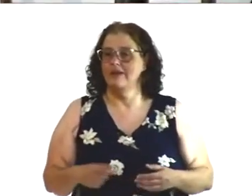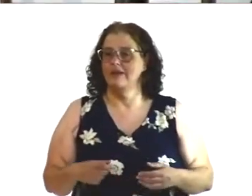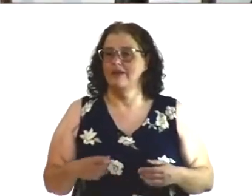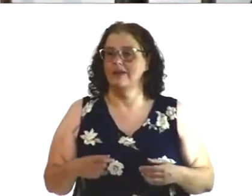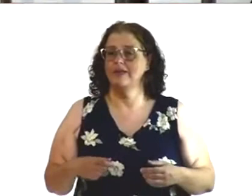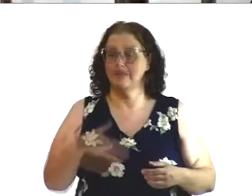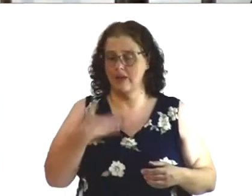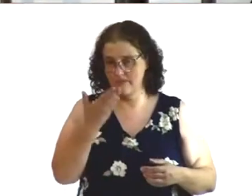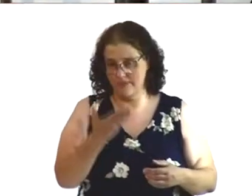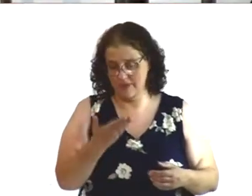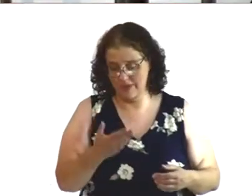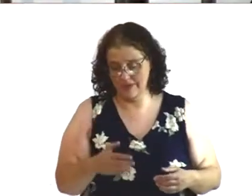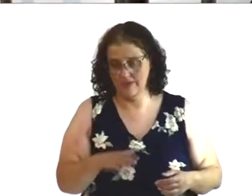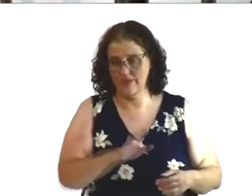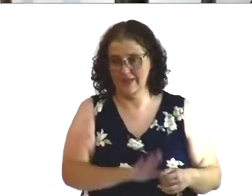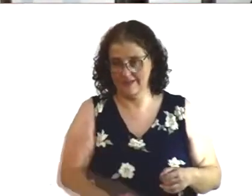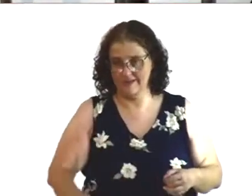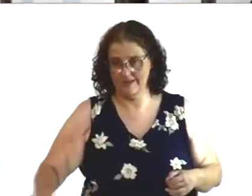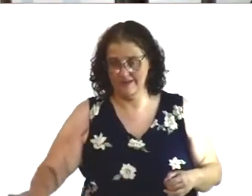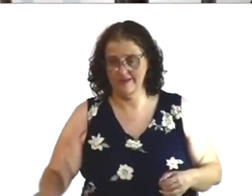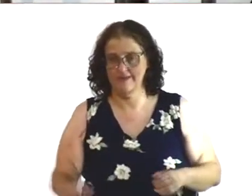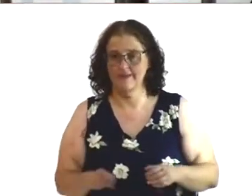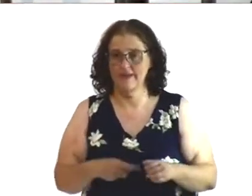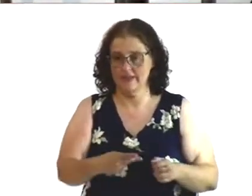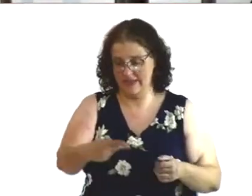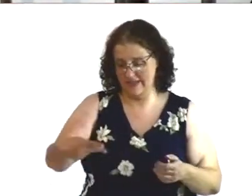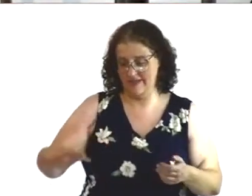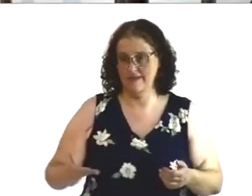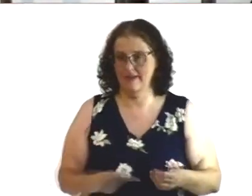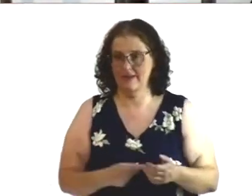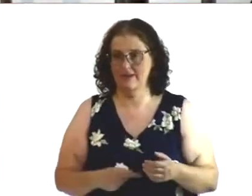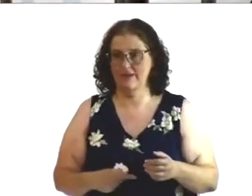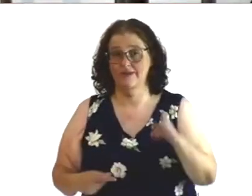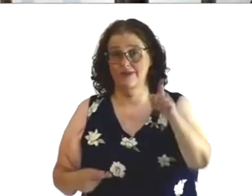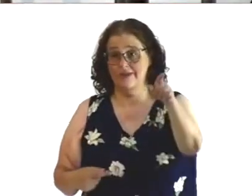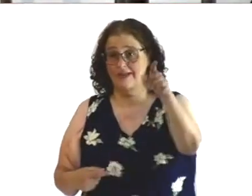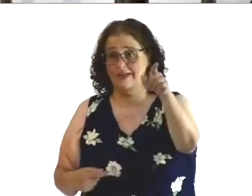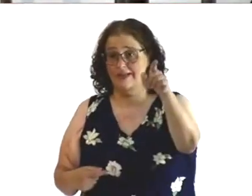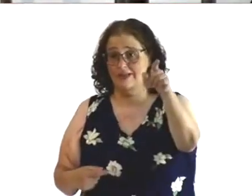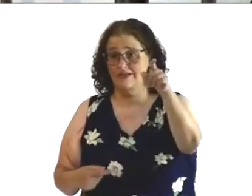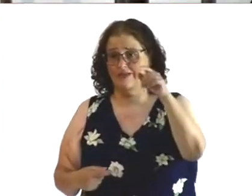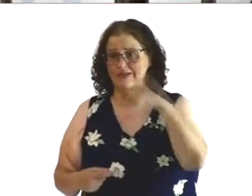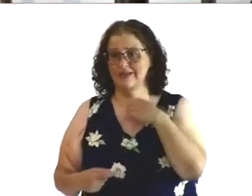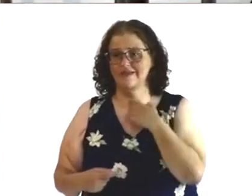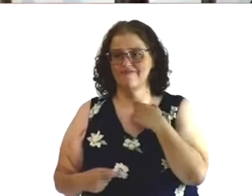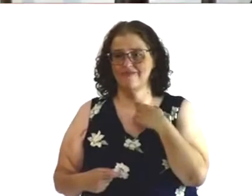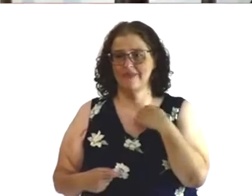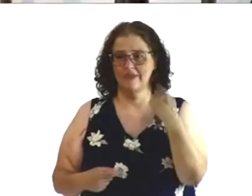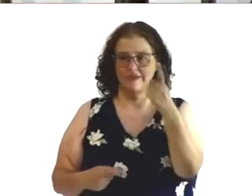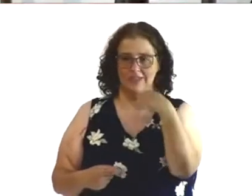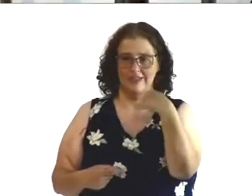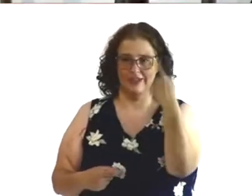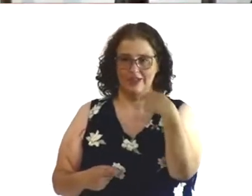seu desenho com um ponto de interrogação, com uma coroa e com um coração à direita, debaixo de um